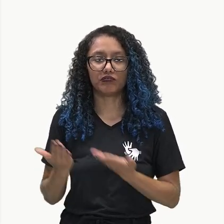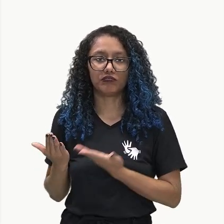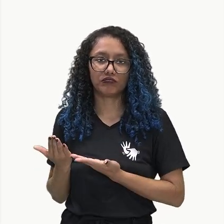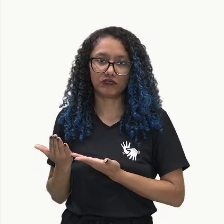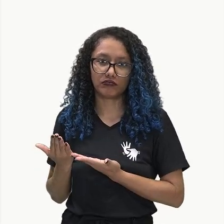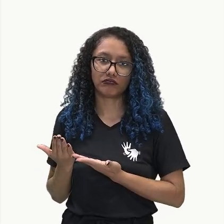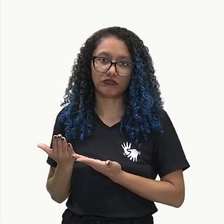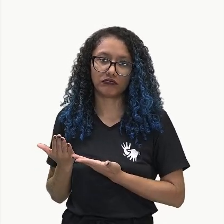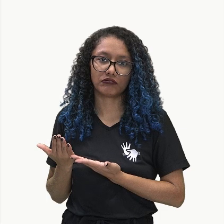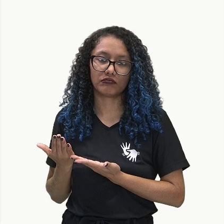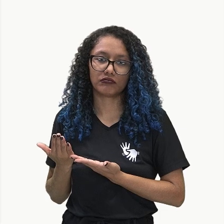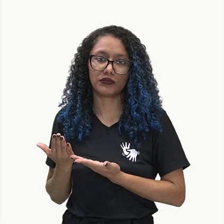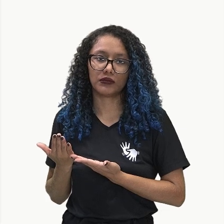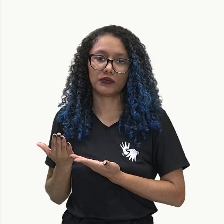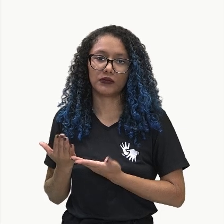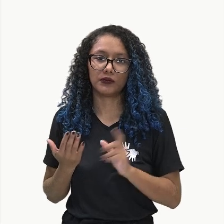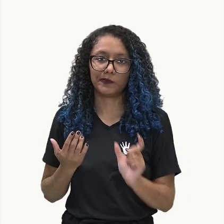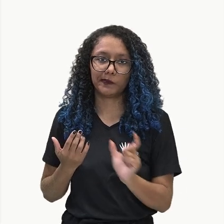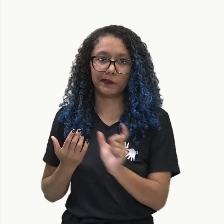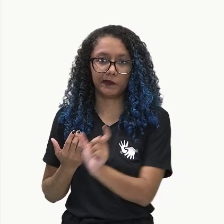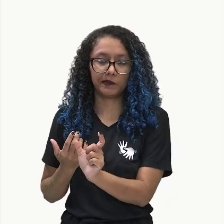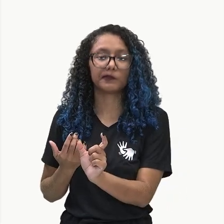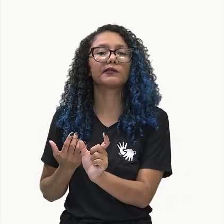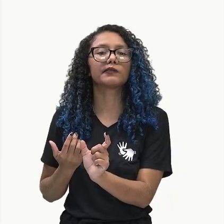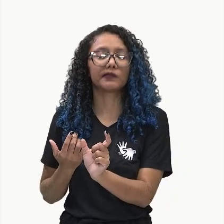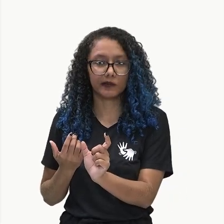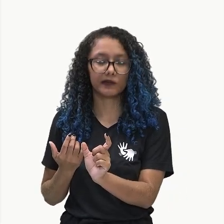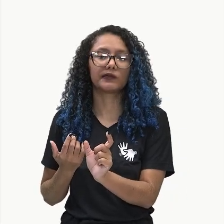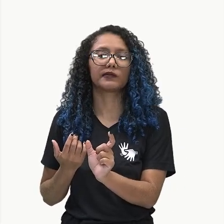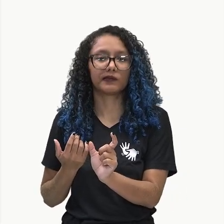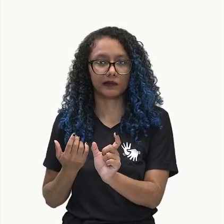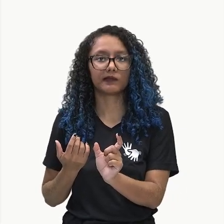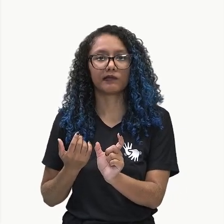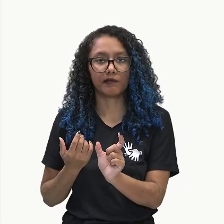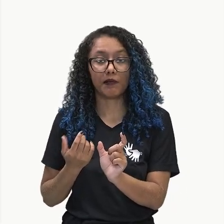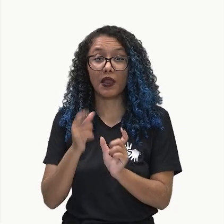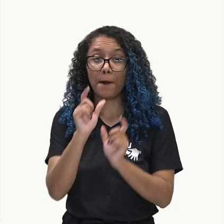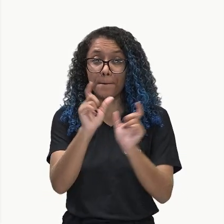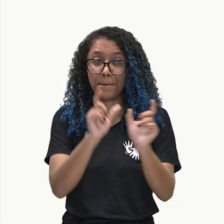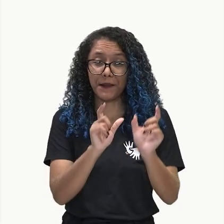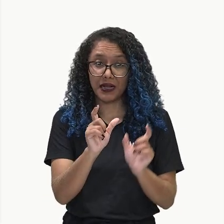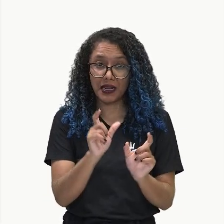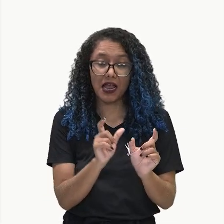el jersey. Então, são aí palavras de formação